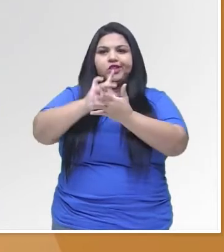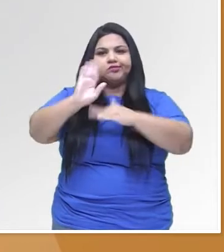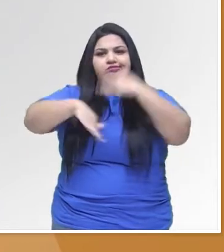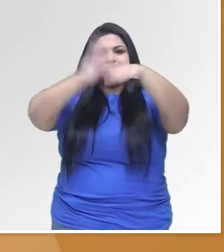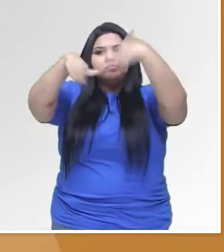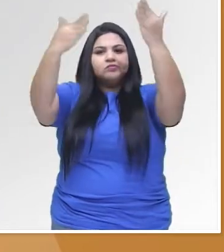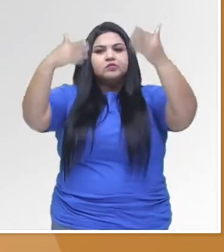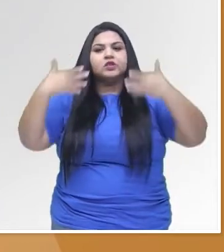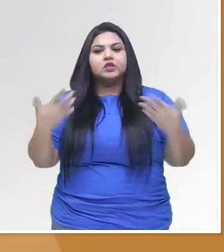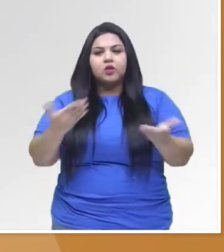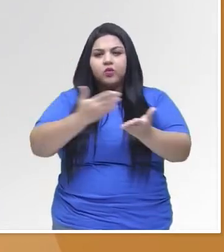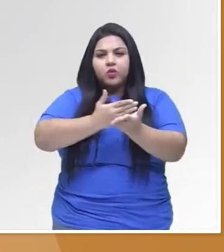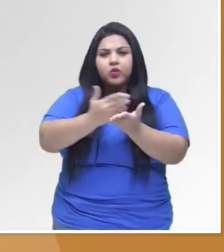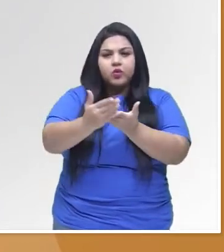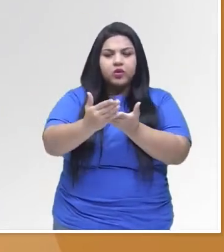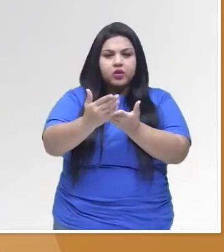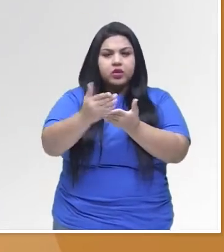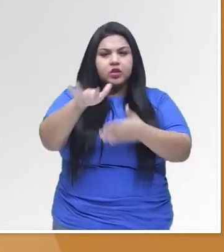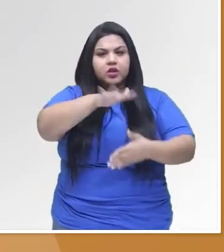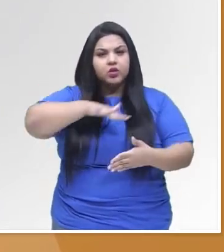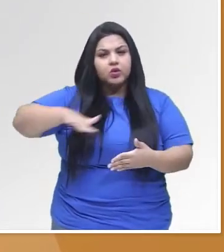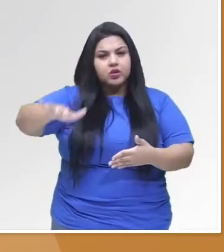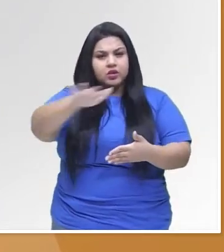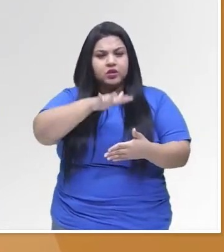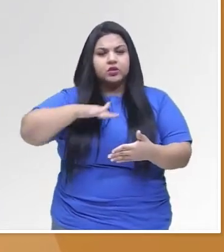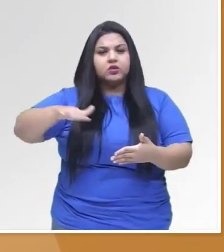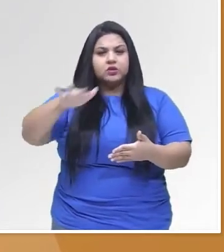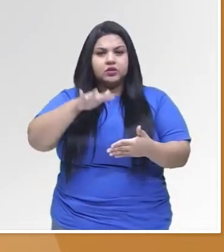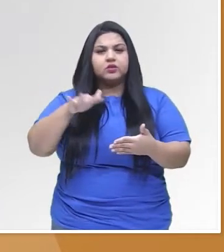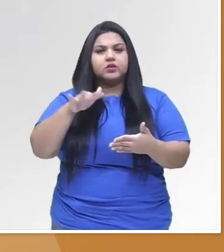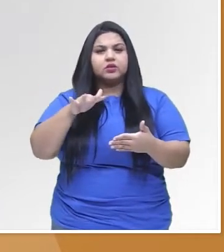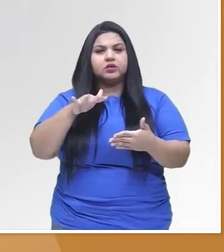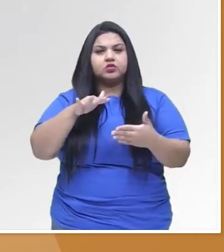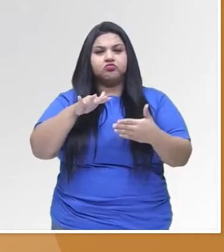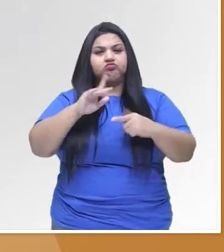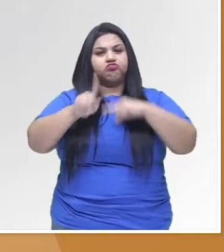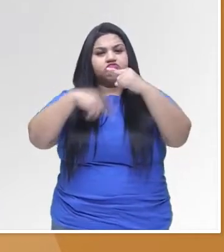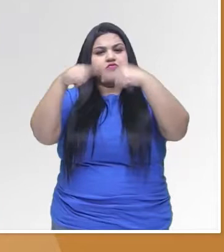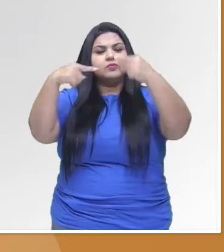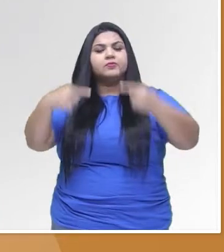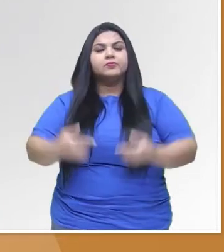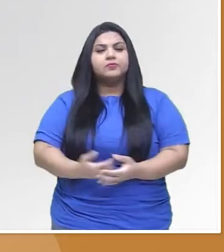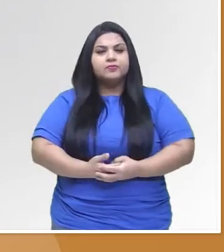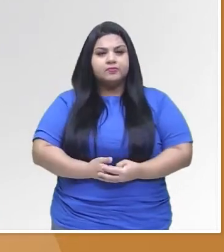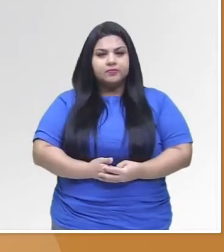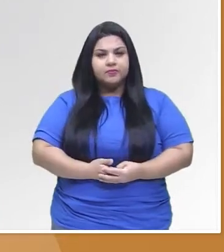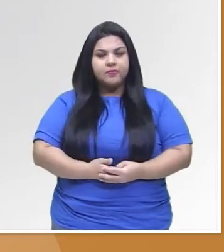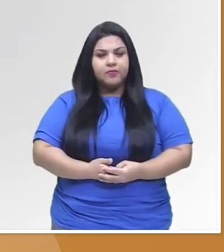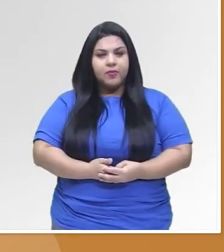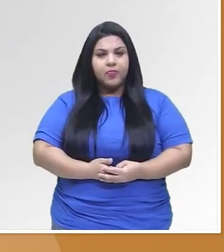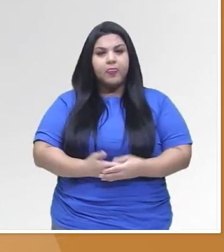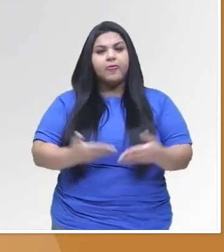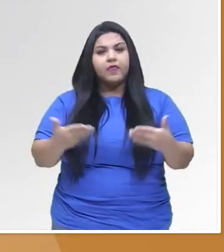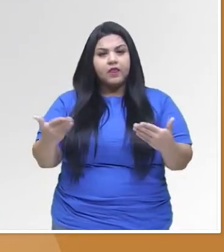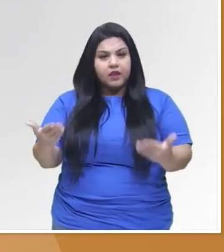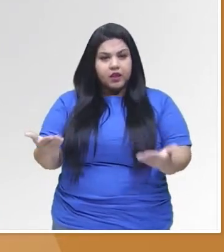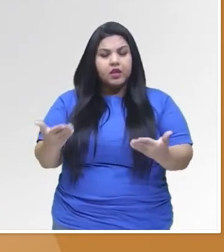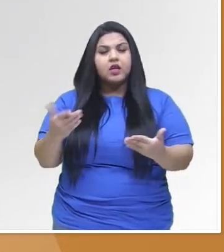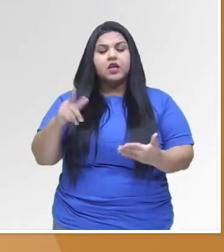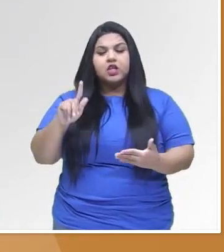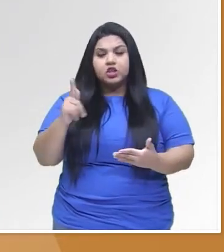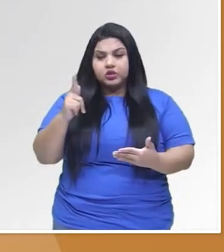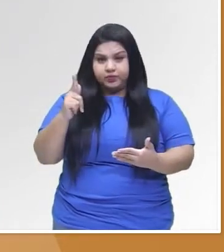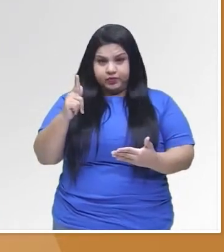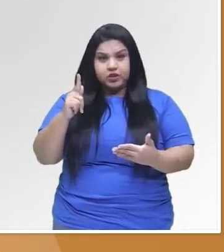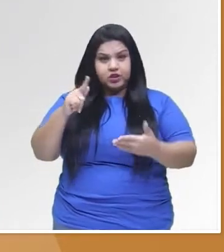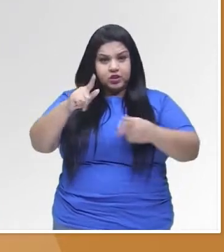começar então com a região Centro-Sul, aspecto de produção. Vamos lá. Então, a região geoeconômica é a